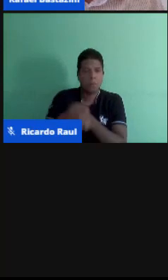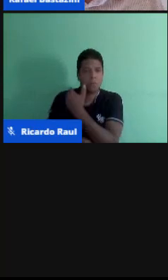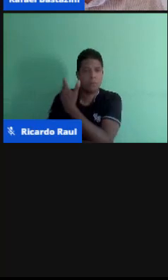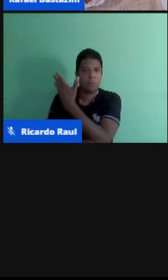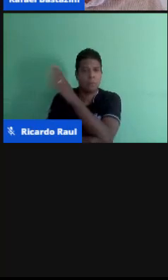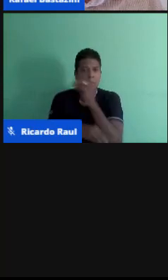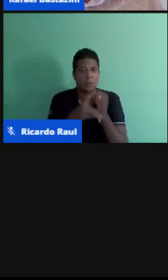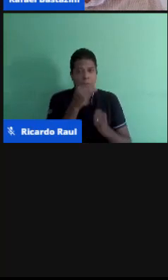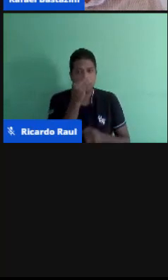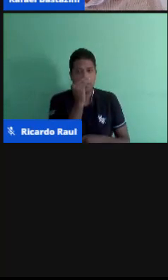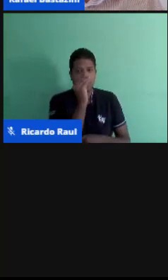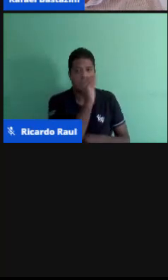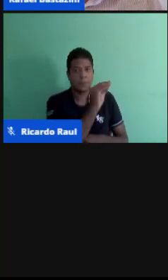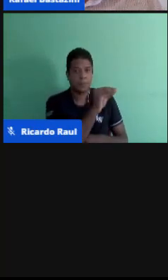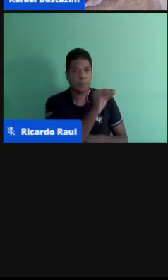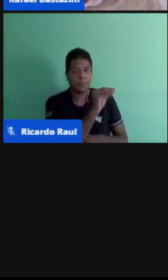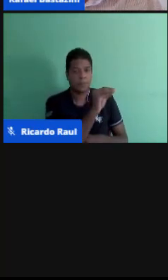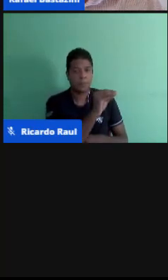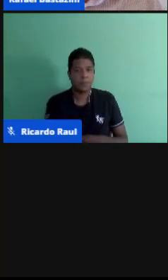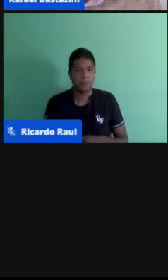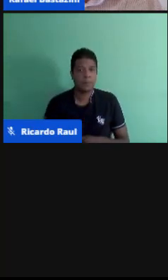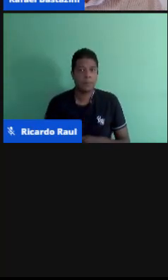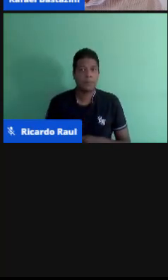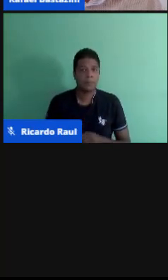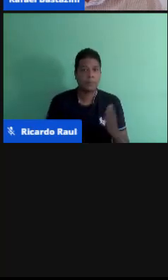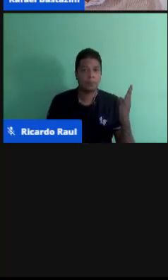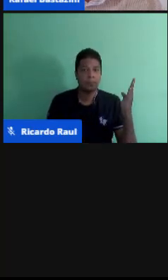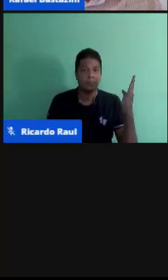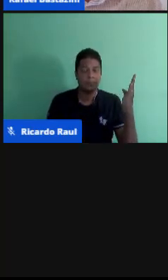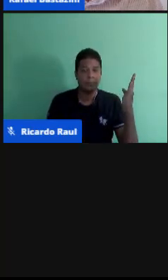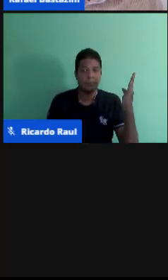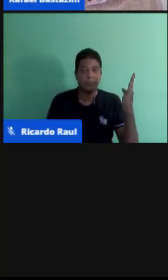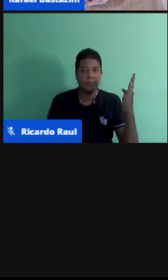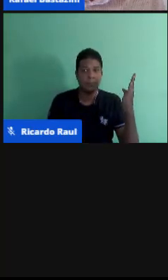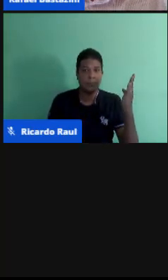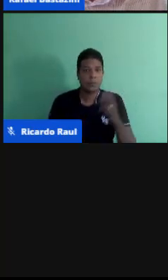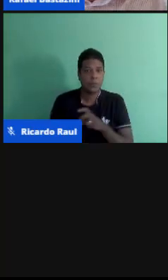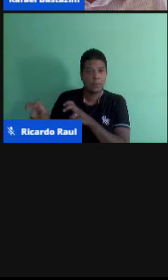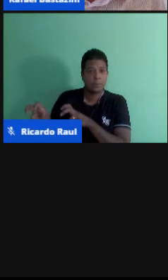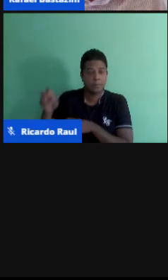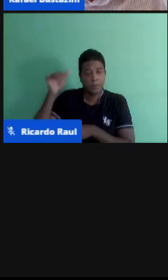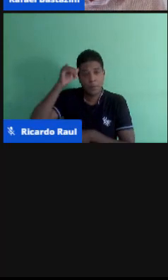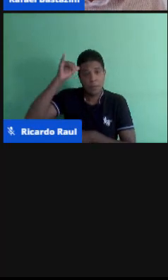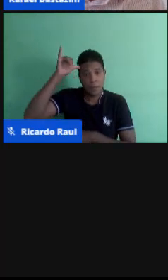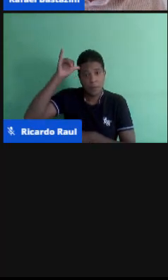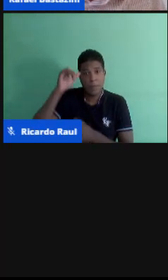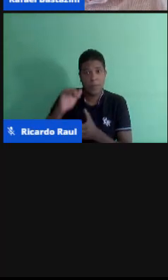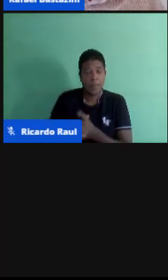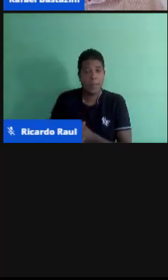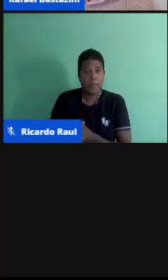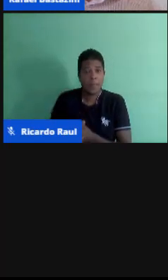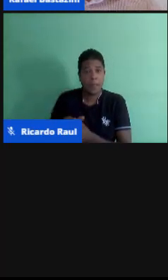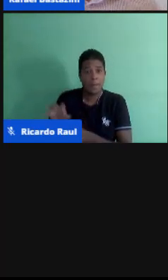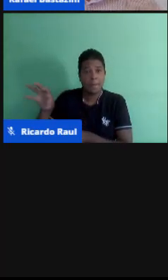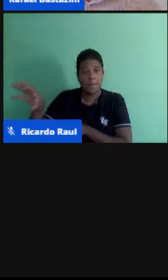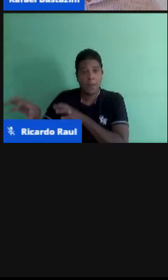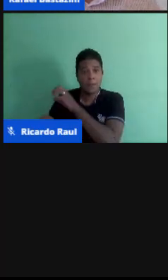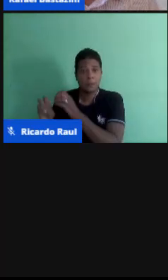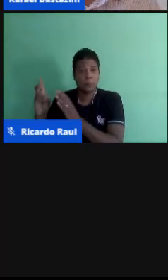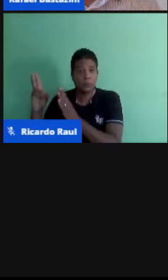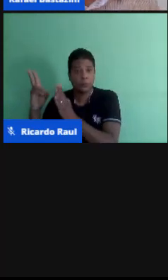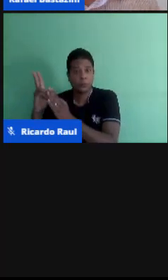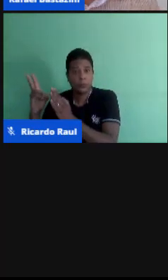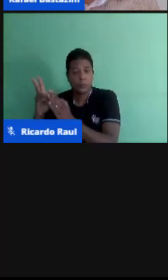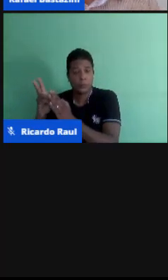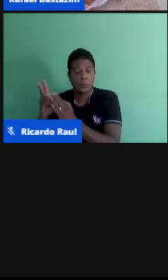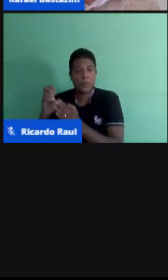excluídas. No caso, à direita, essa é uma fotografia que eu tirei num trabalho de campo, as áreas de retomada indígena. Então,